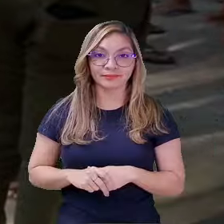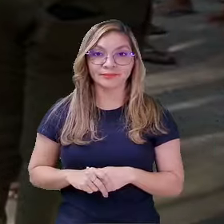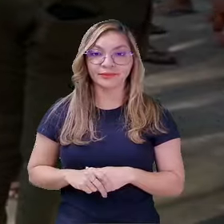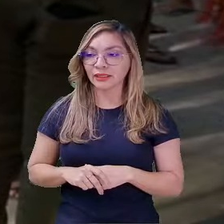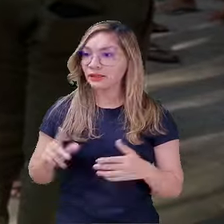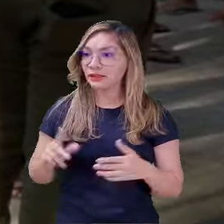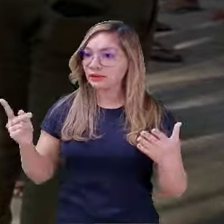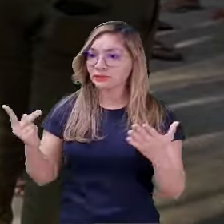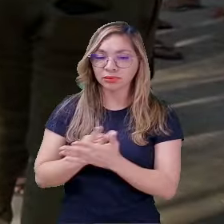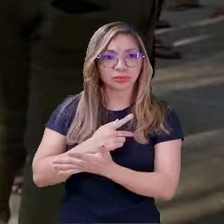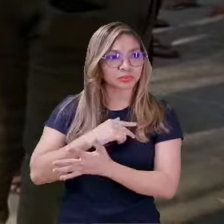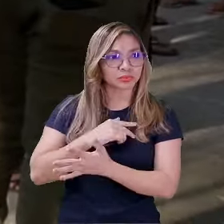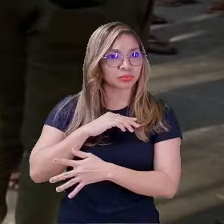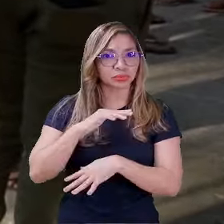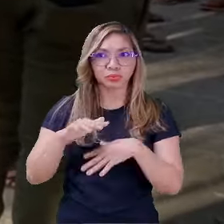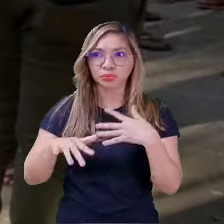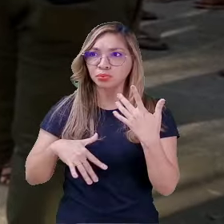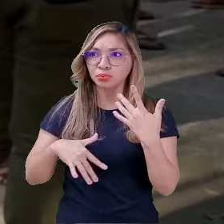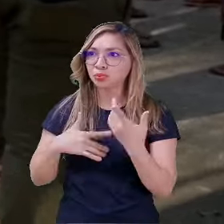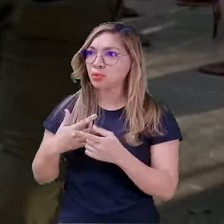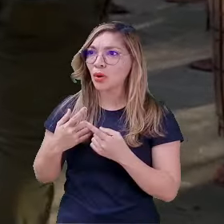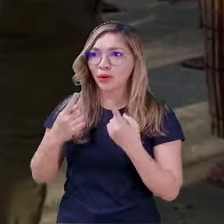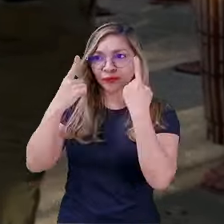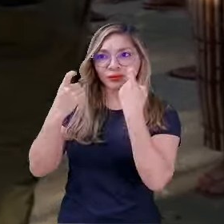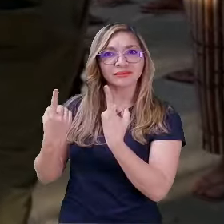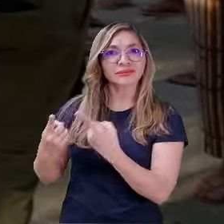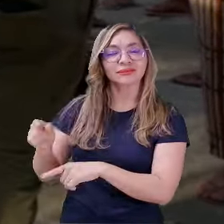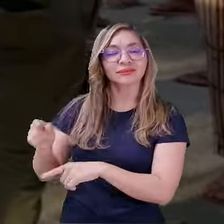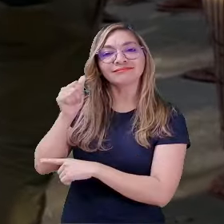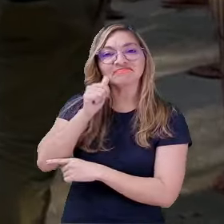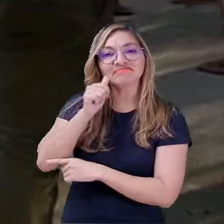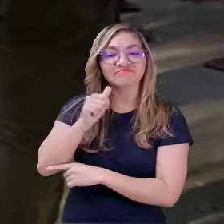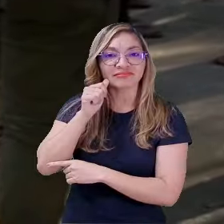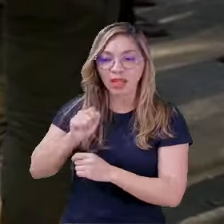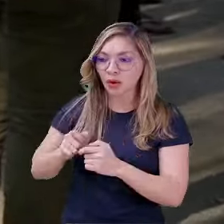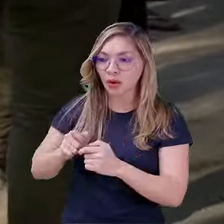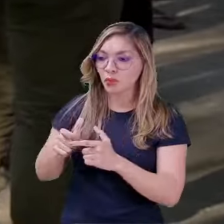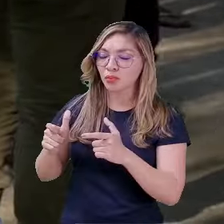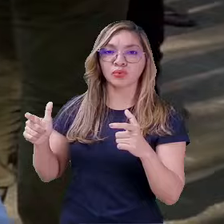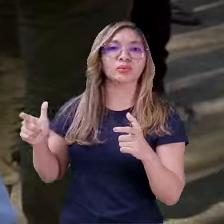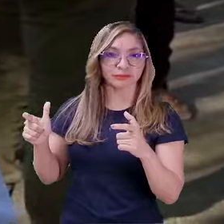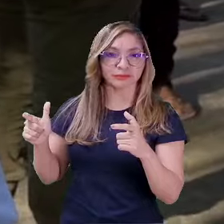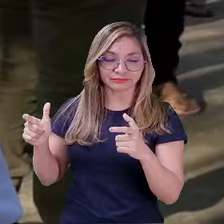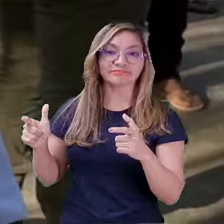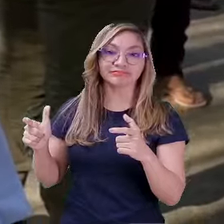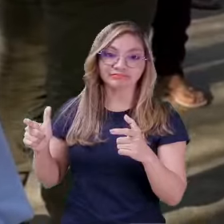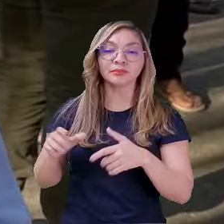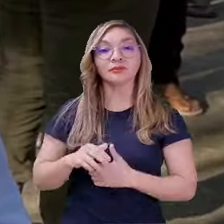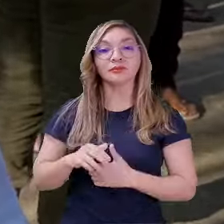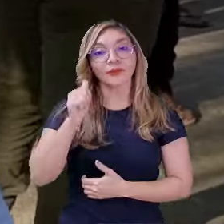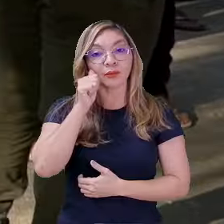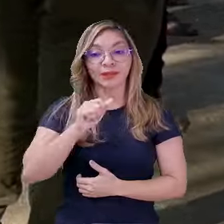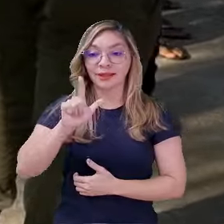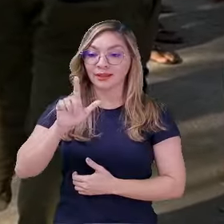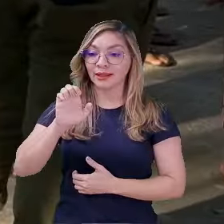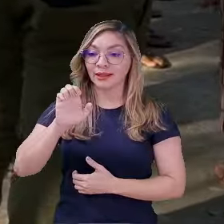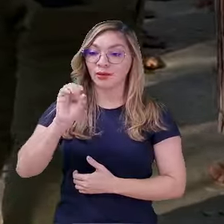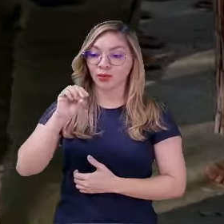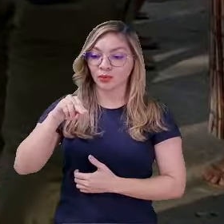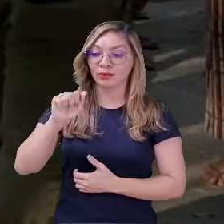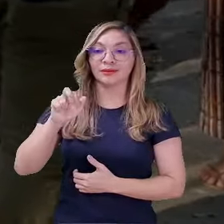atropelada por um feminicídio. Ou seja, a Leonara foi morta pelo